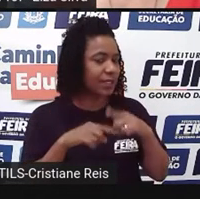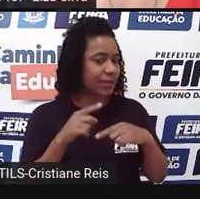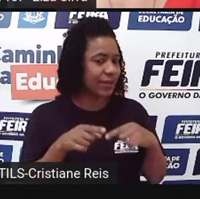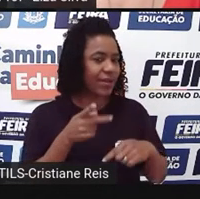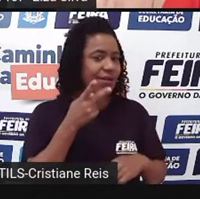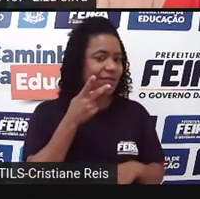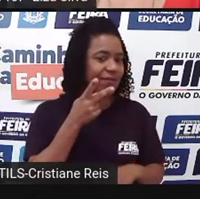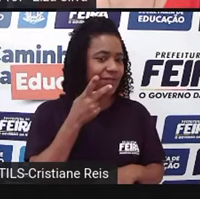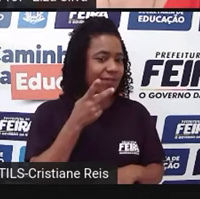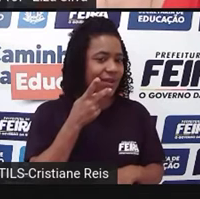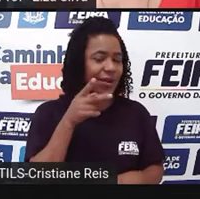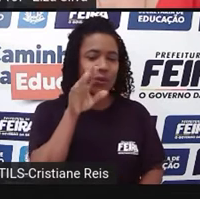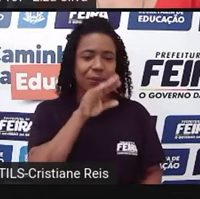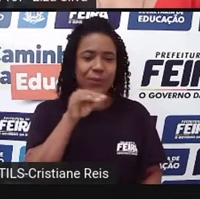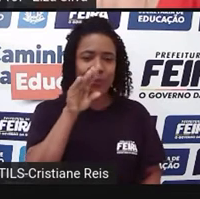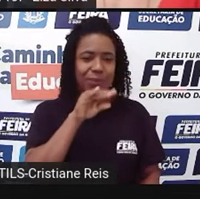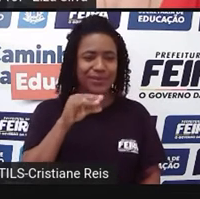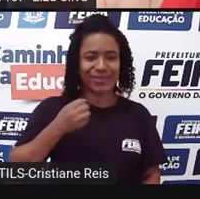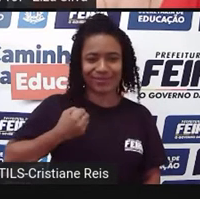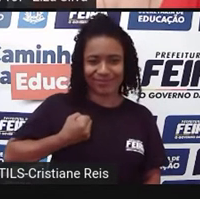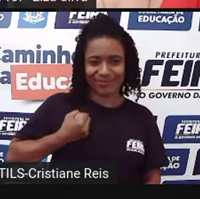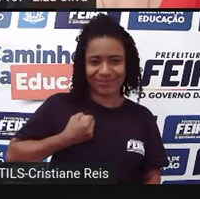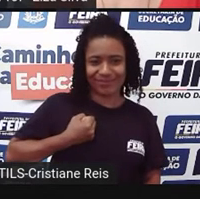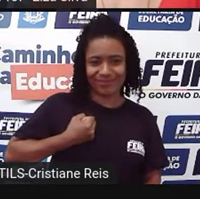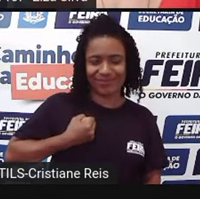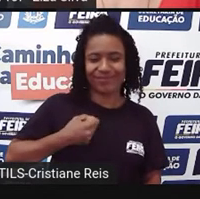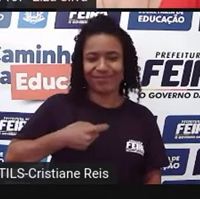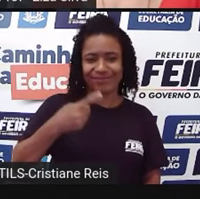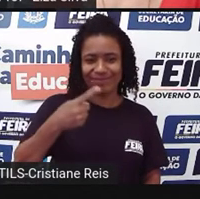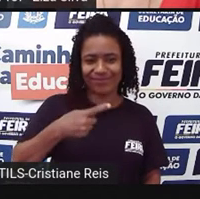ordinais espera só um pouquinho